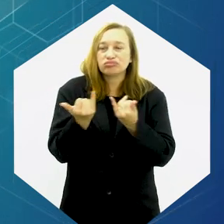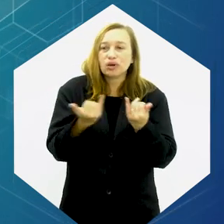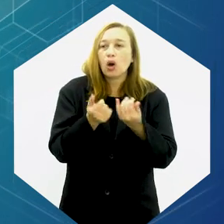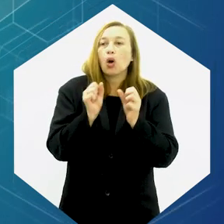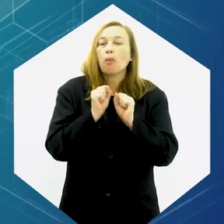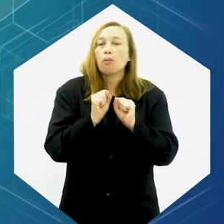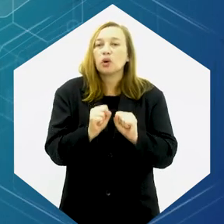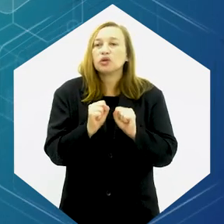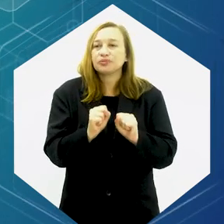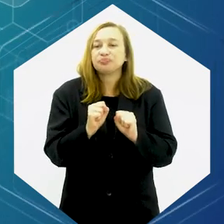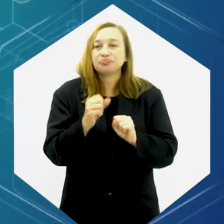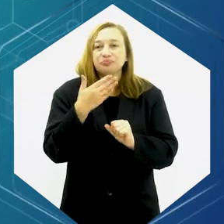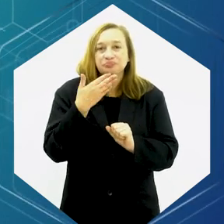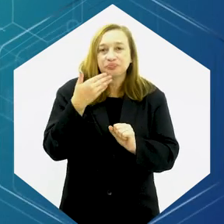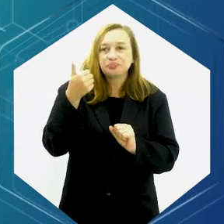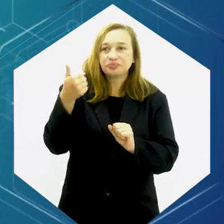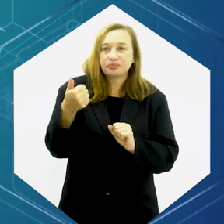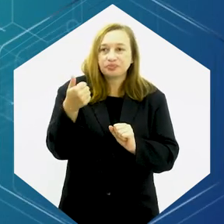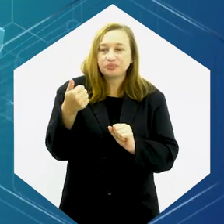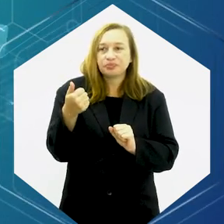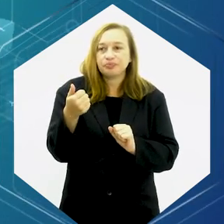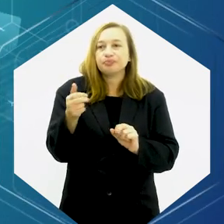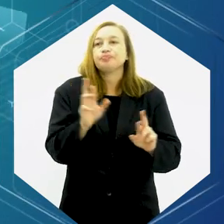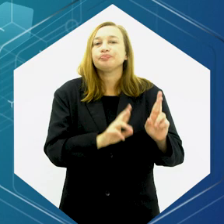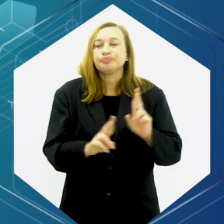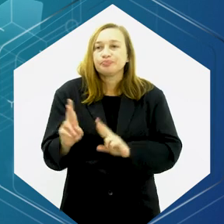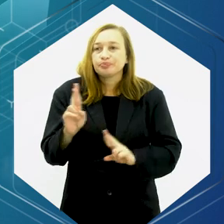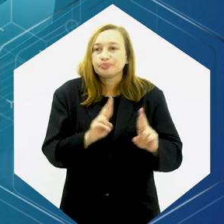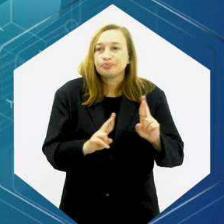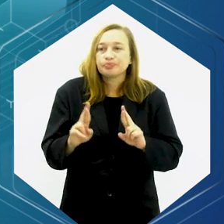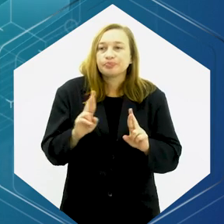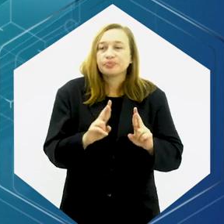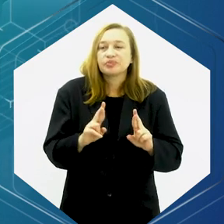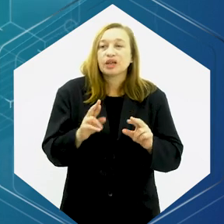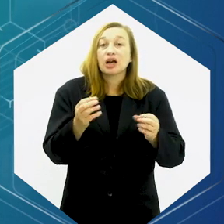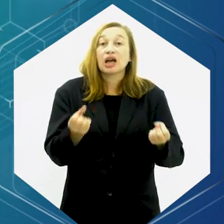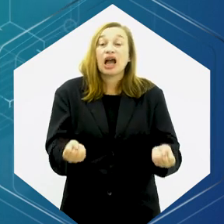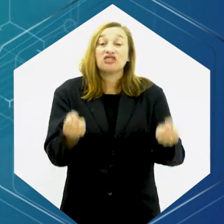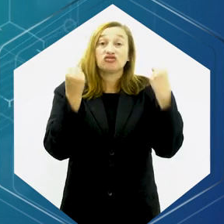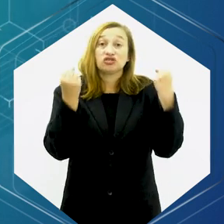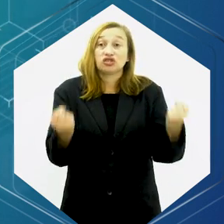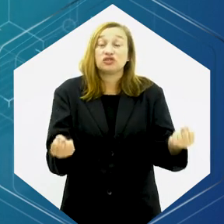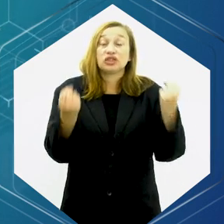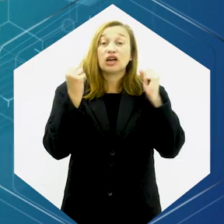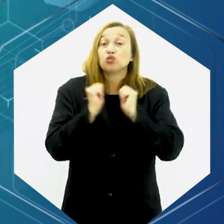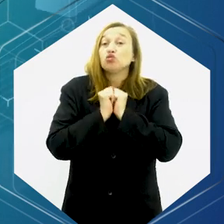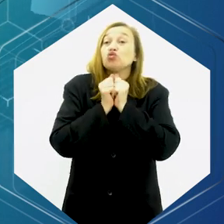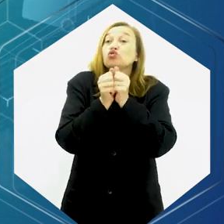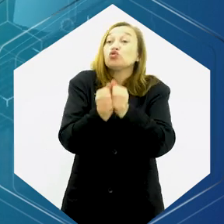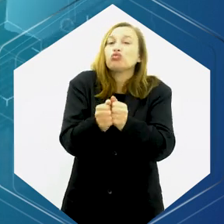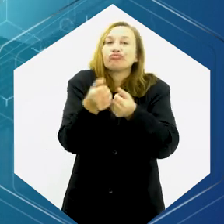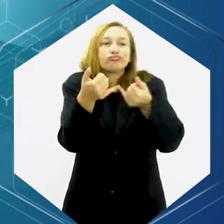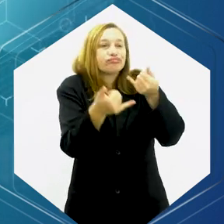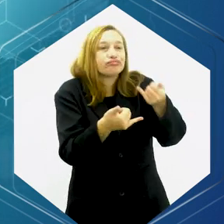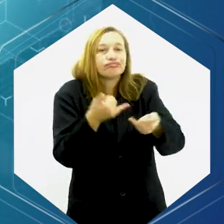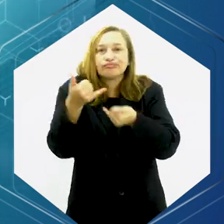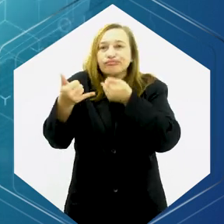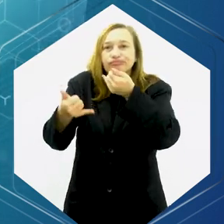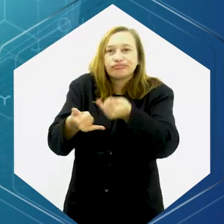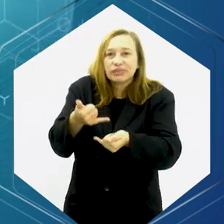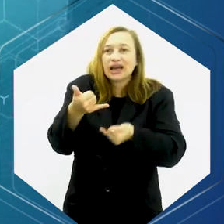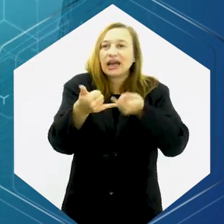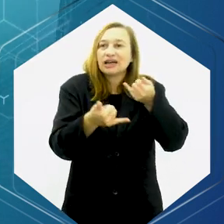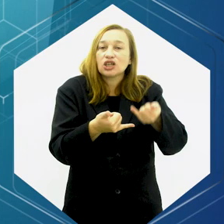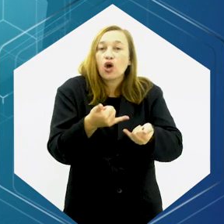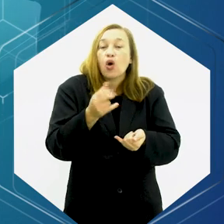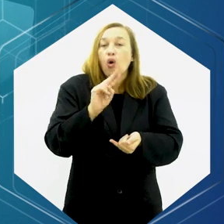sabendo disso e poderiam melhorar né a interrelação com eles em em atividades e conjuntas né